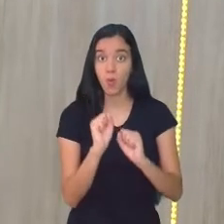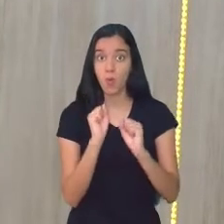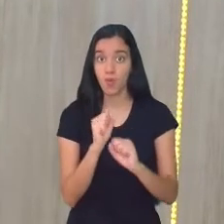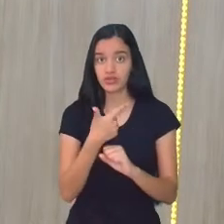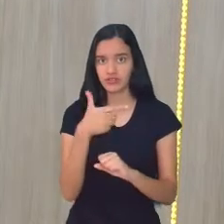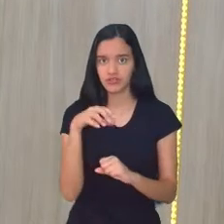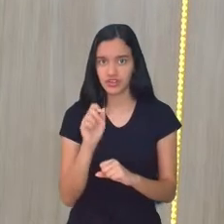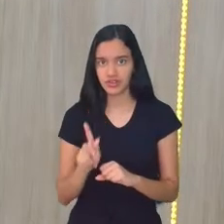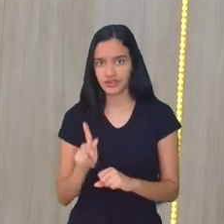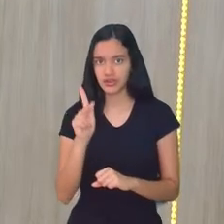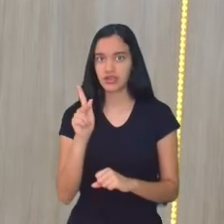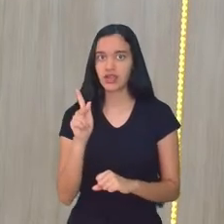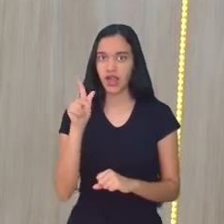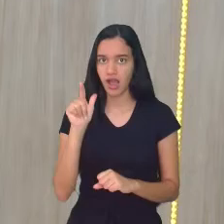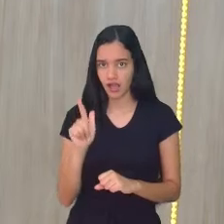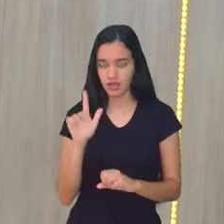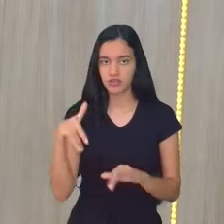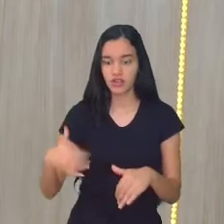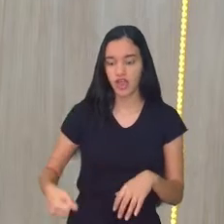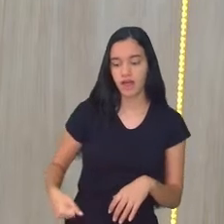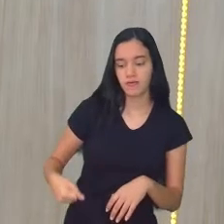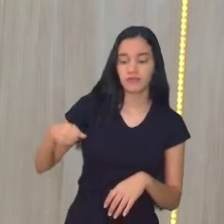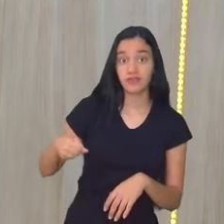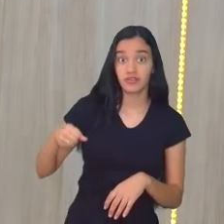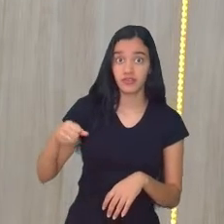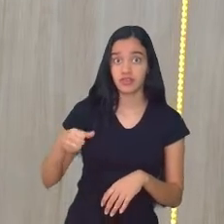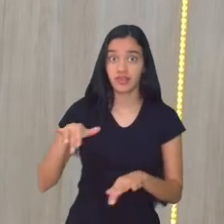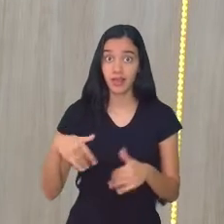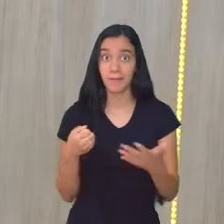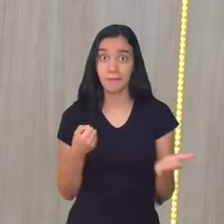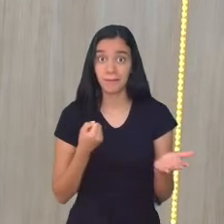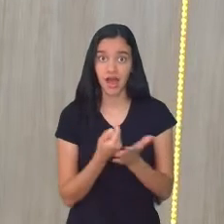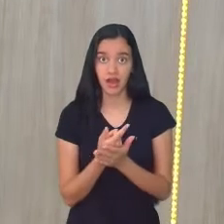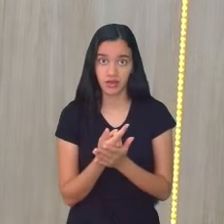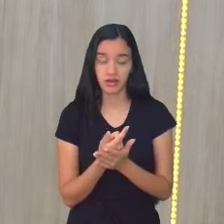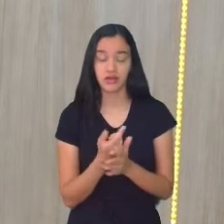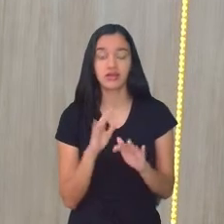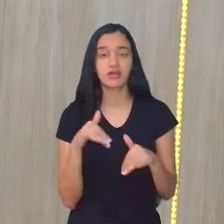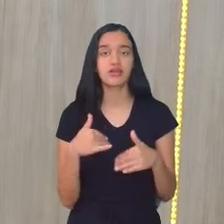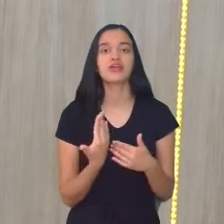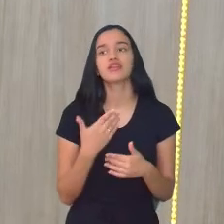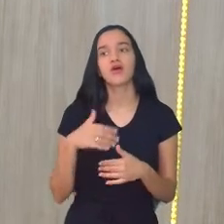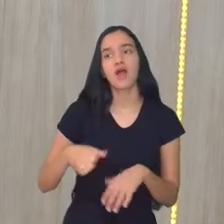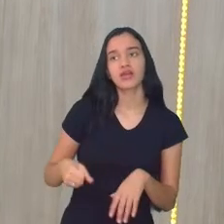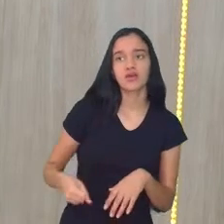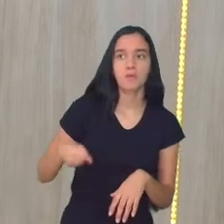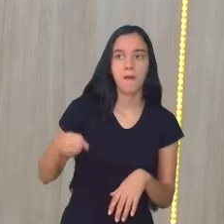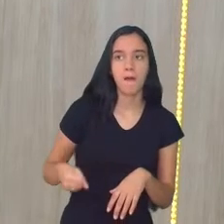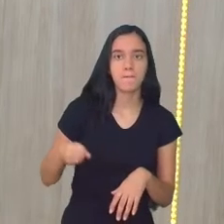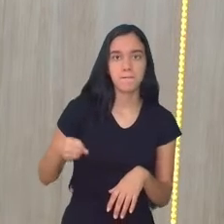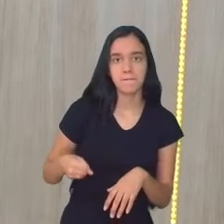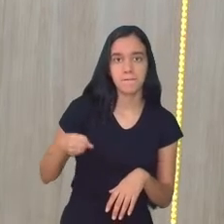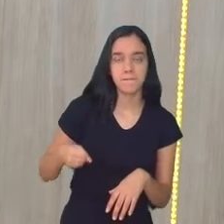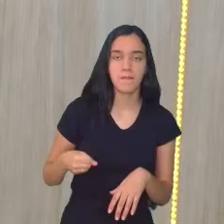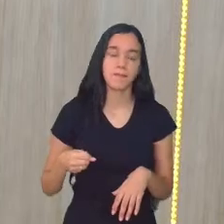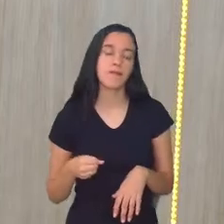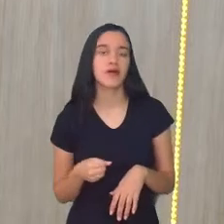Tem lugar até que é menos, tem lugar até que não pode levar mala, você tem que pagar. Aqui é uma balança